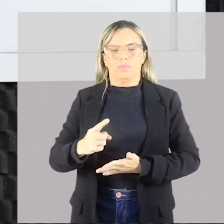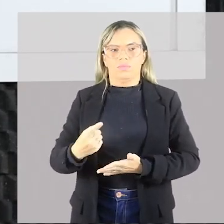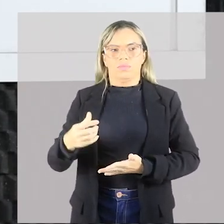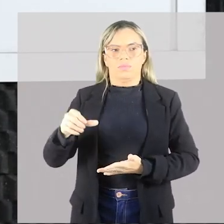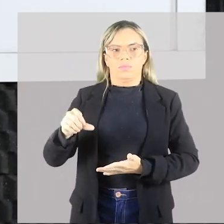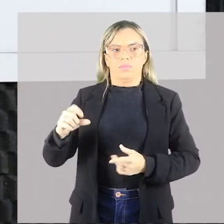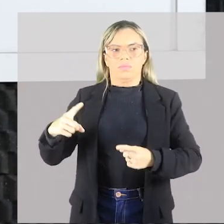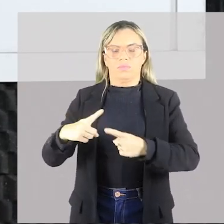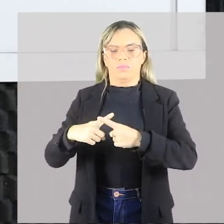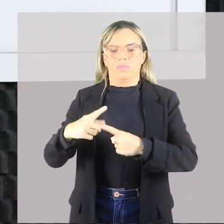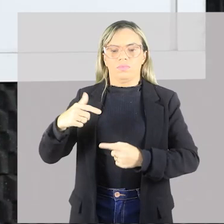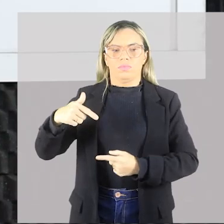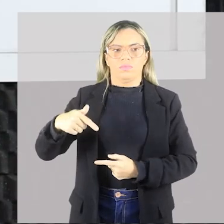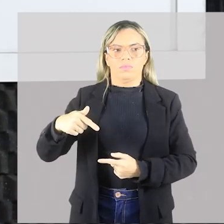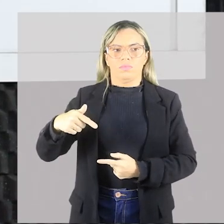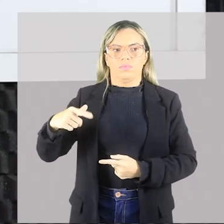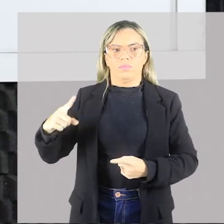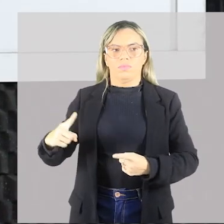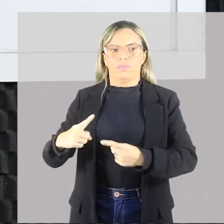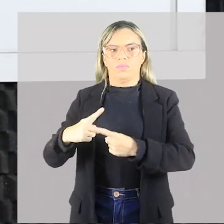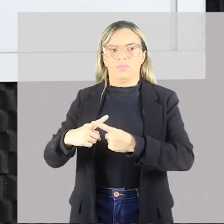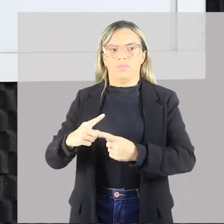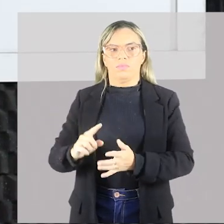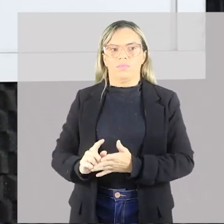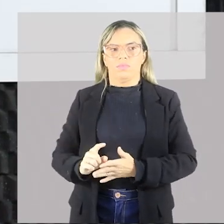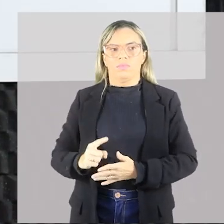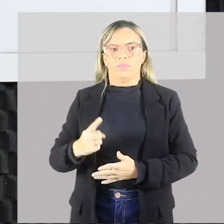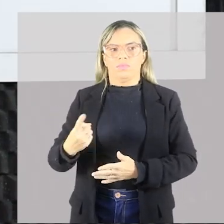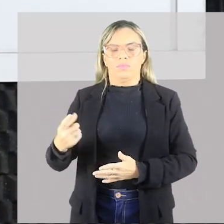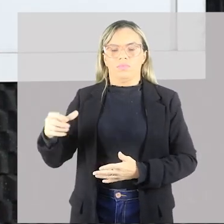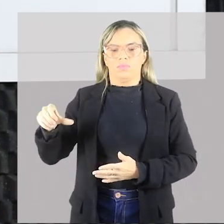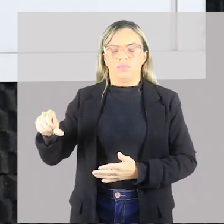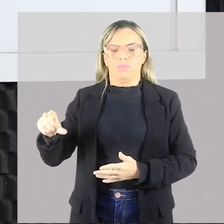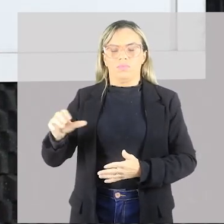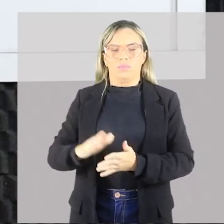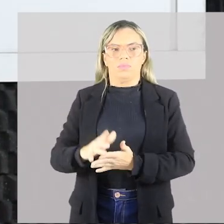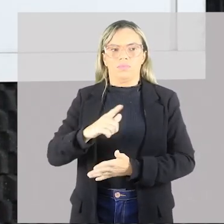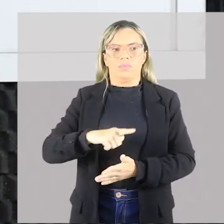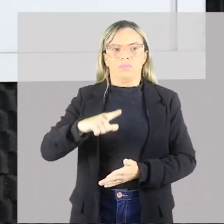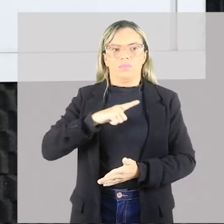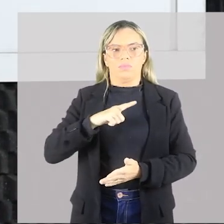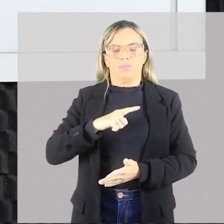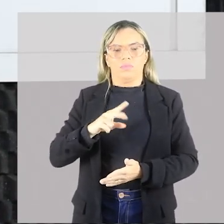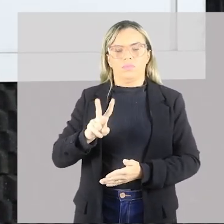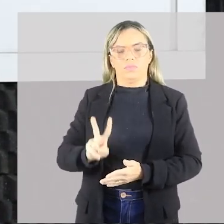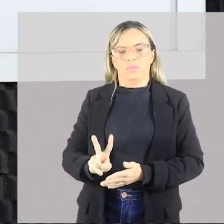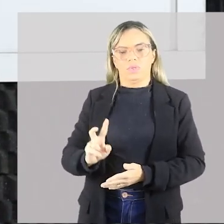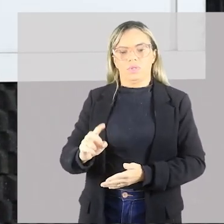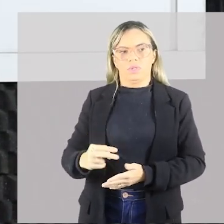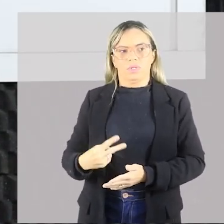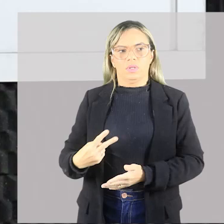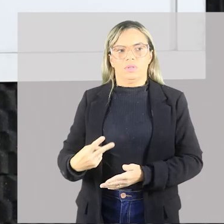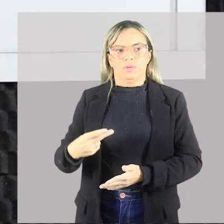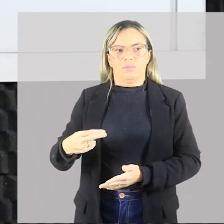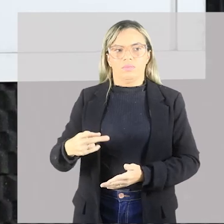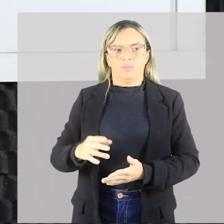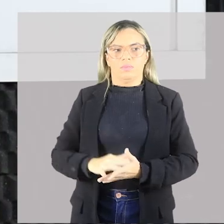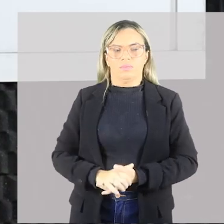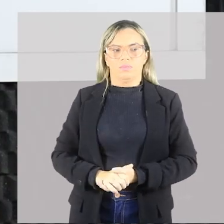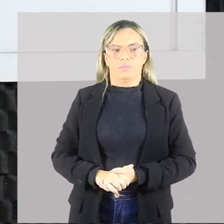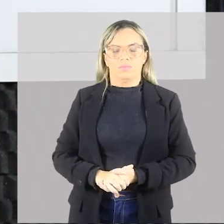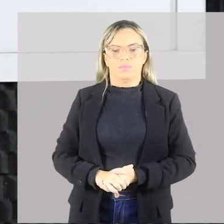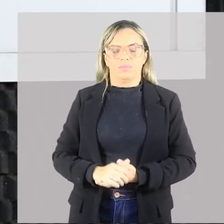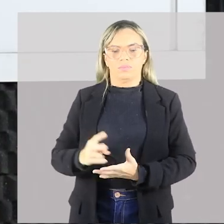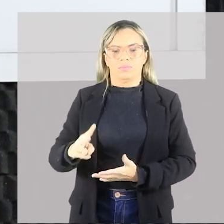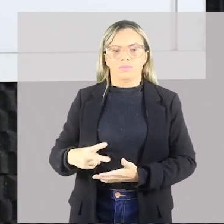vezes 7 vezes 19. Então você tem um volume V2 de